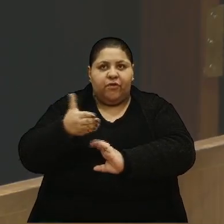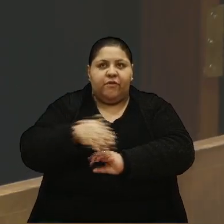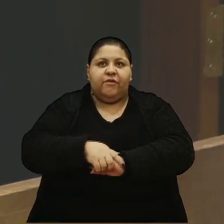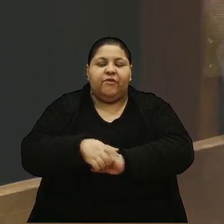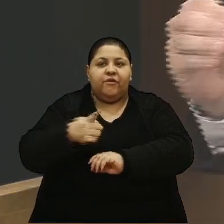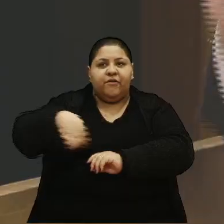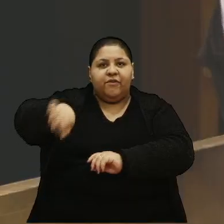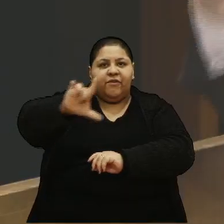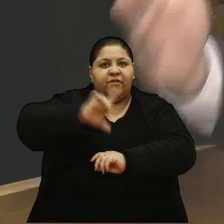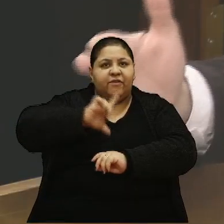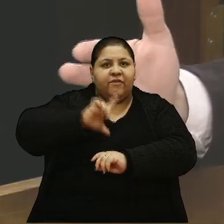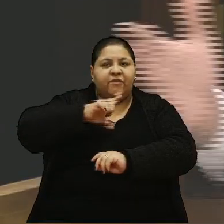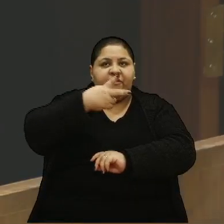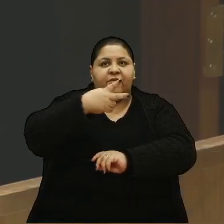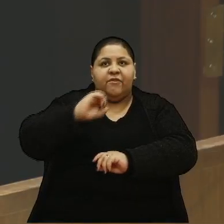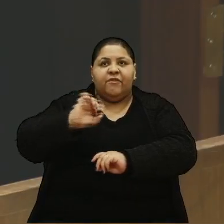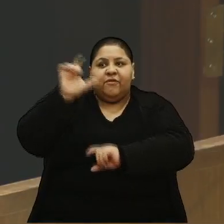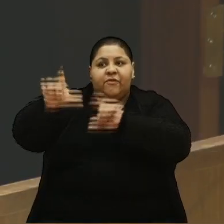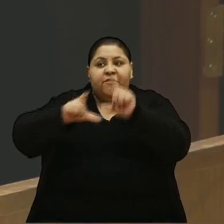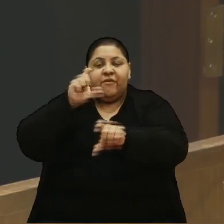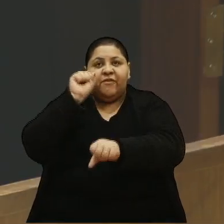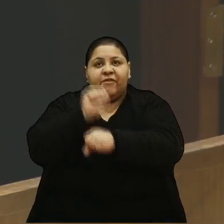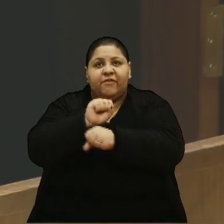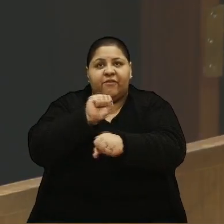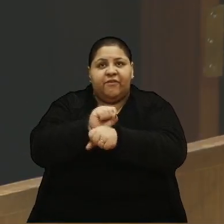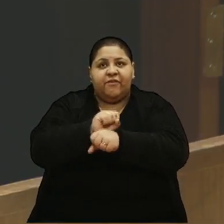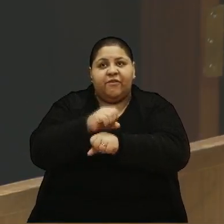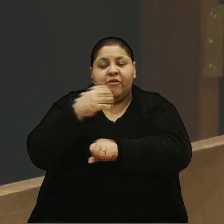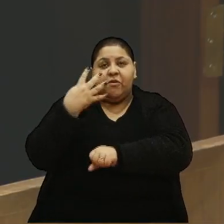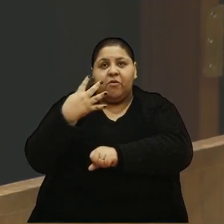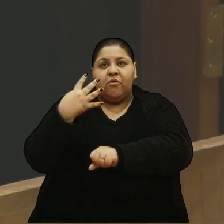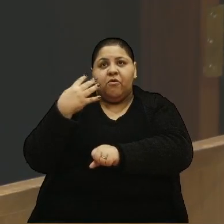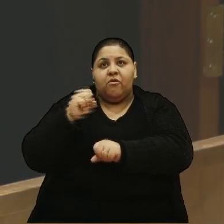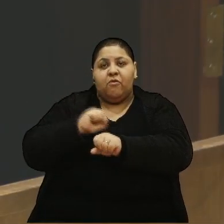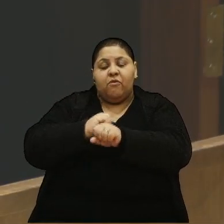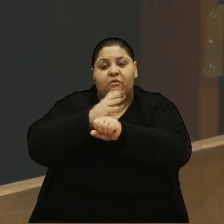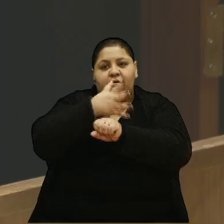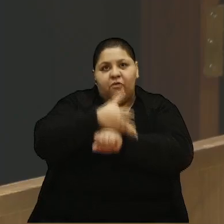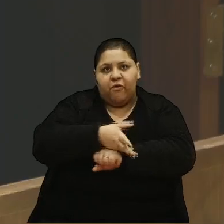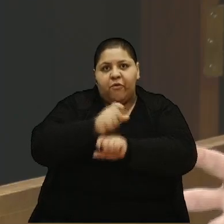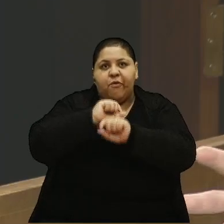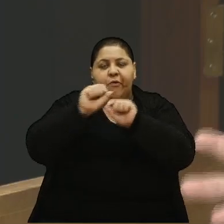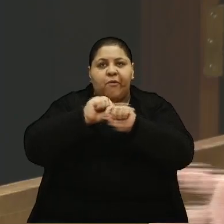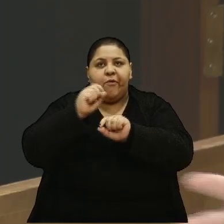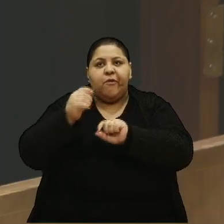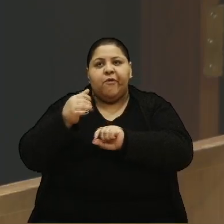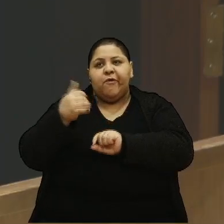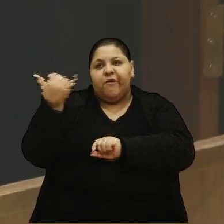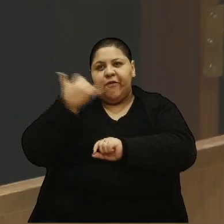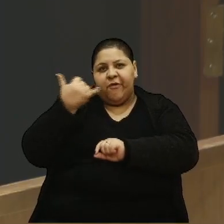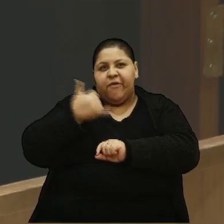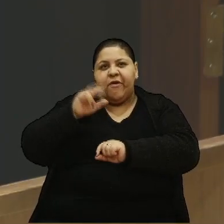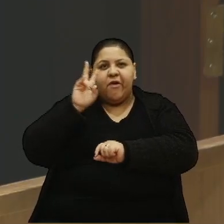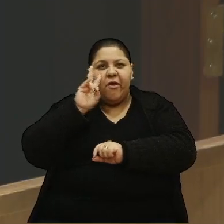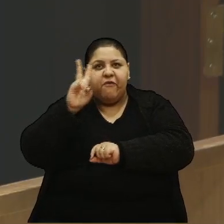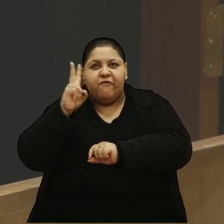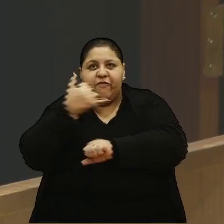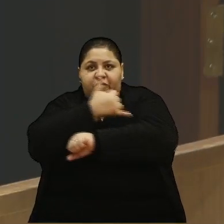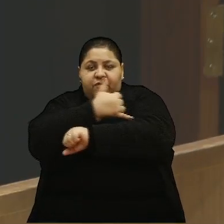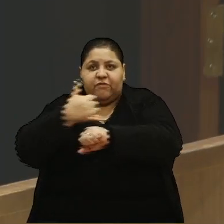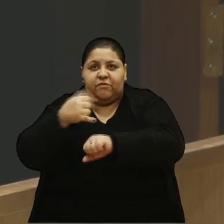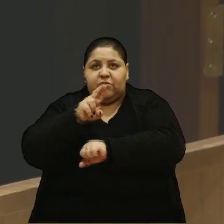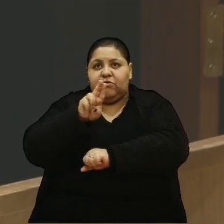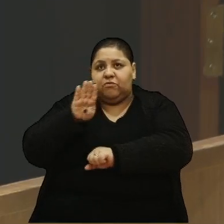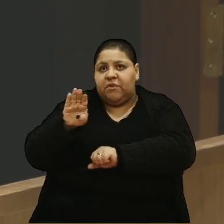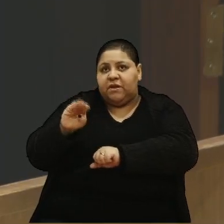Nós temos 20 pessoas aguardando lá desde as 4 da manhã, conforme relato de alguns colegas, e eu sei que eu vejo quando eu passo no OBS Bela